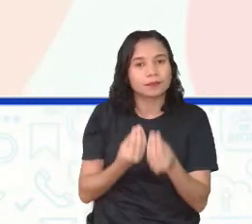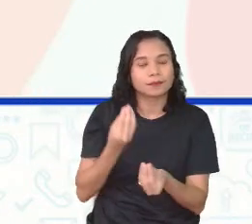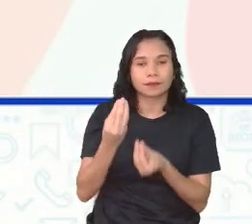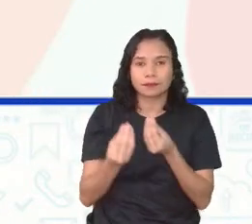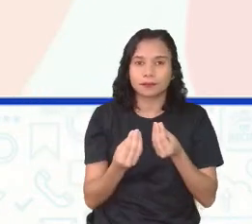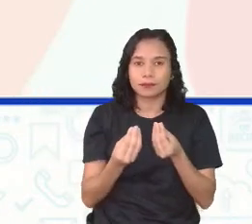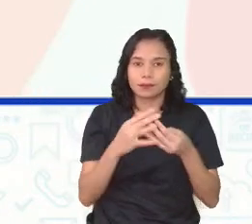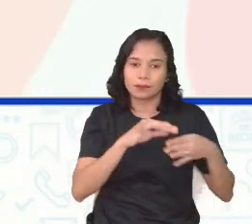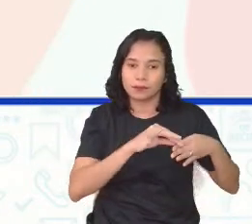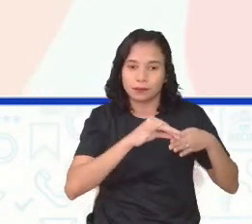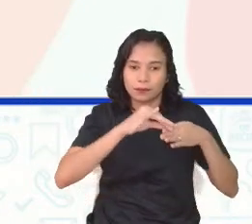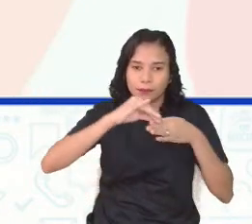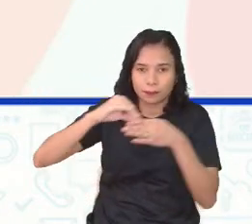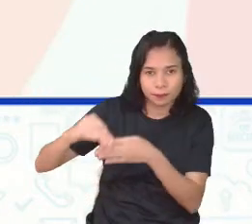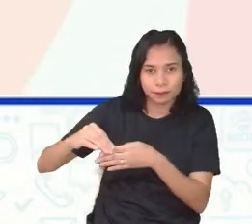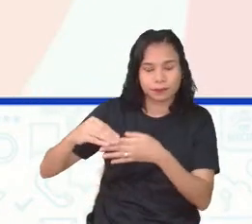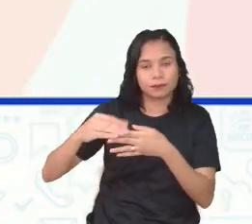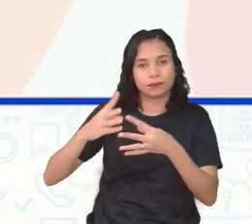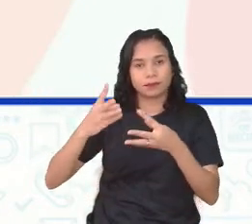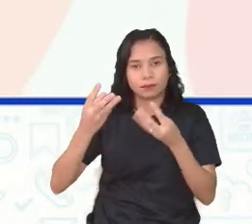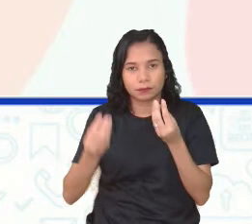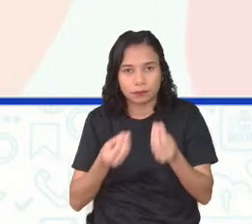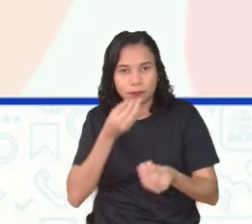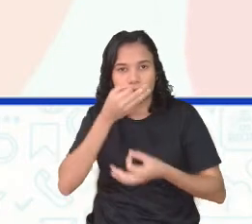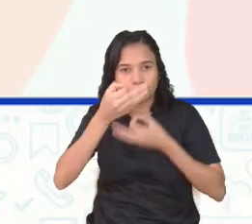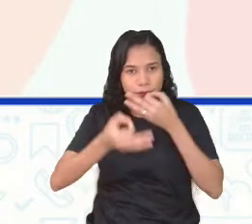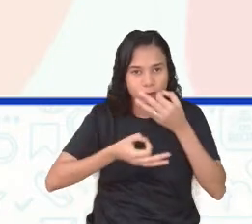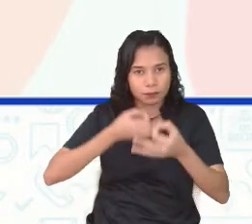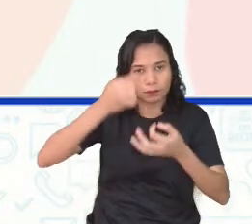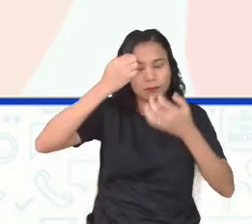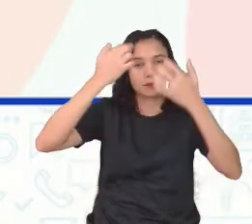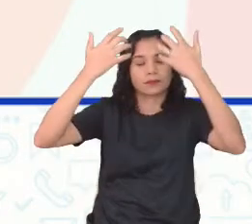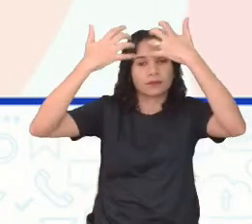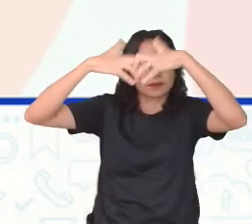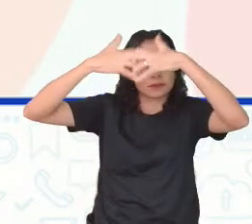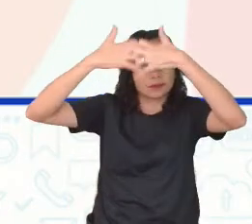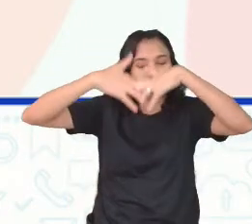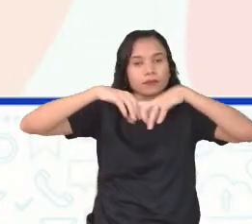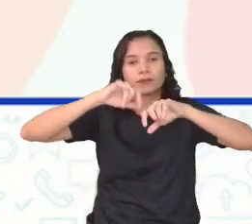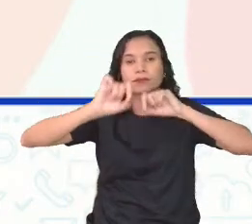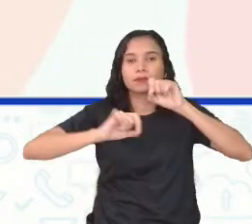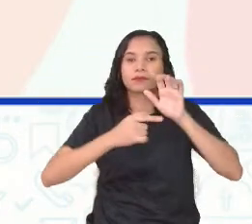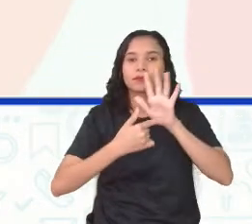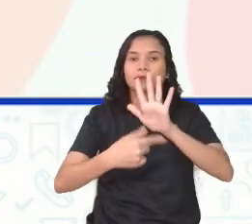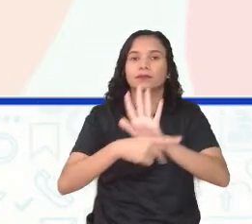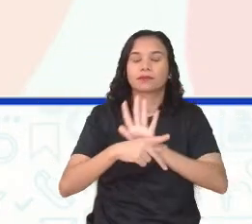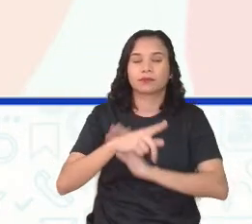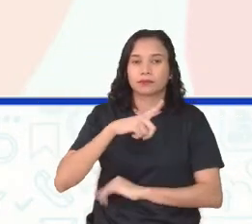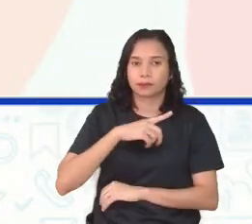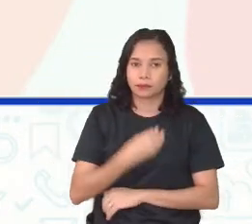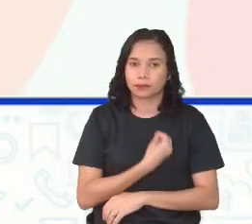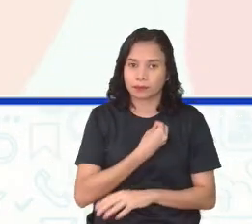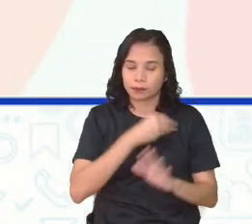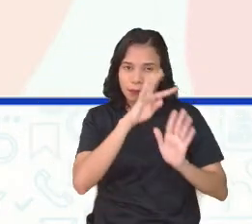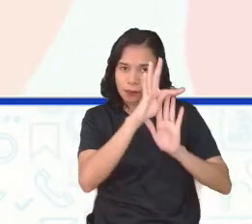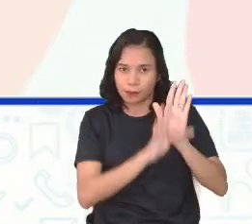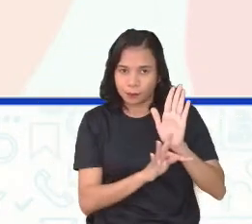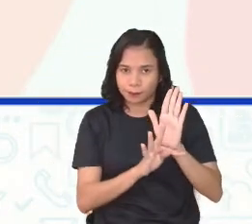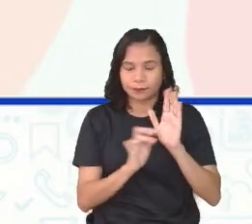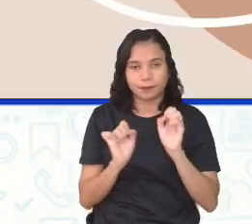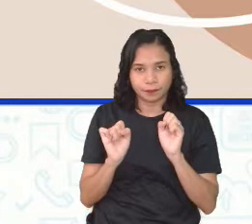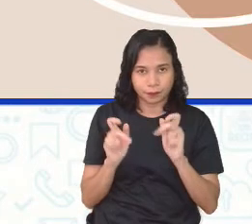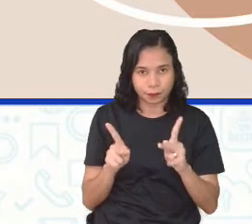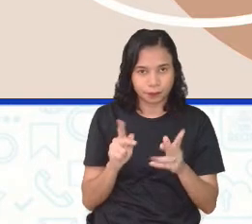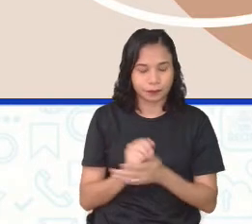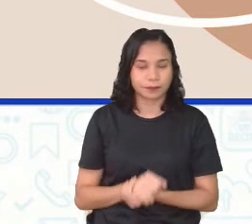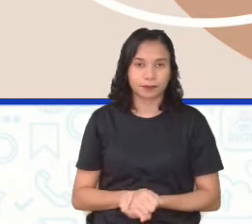vai conduzindo, não é, toda a argumentação, refletindo sobre o que está sendo defendido ali naquele texto.